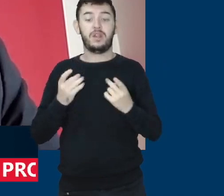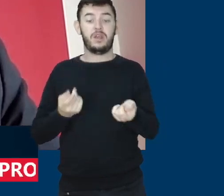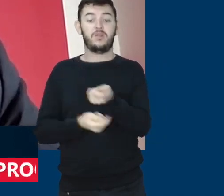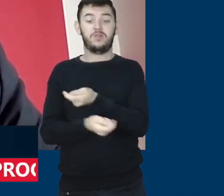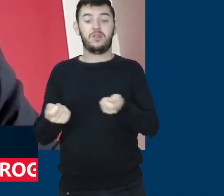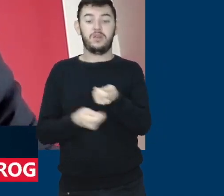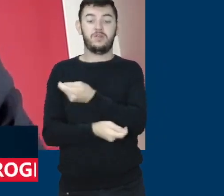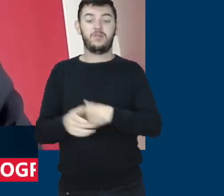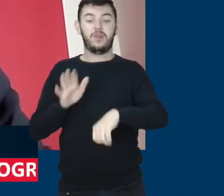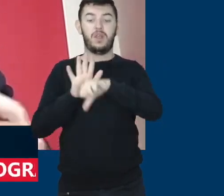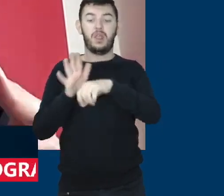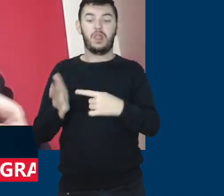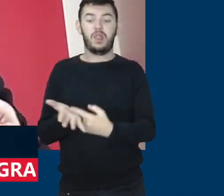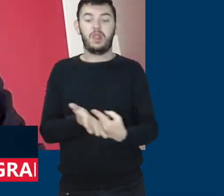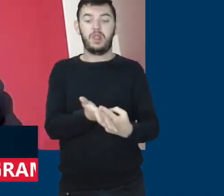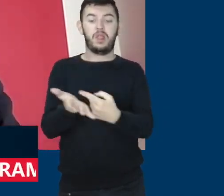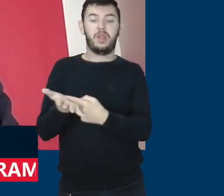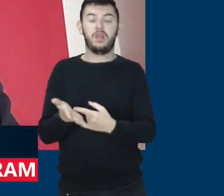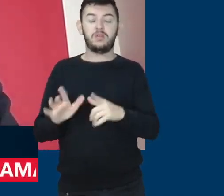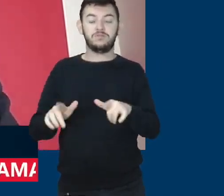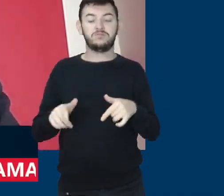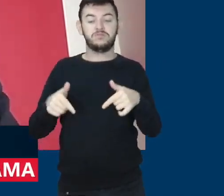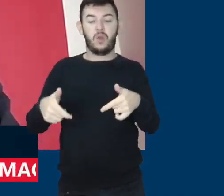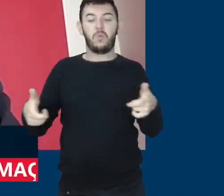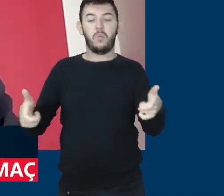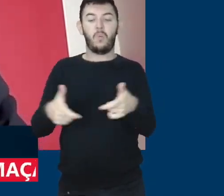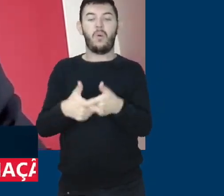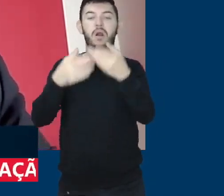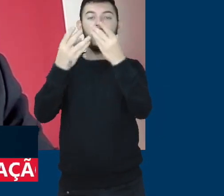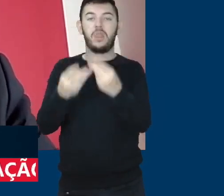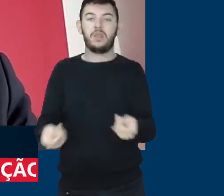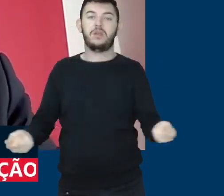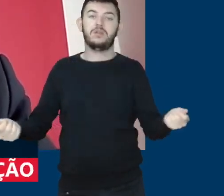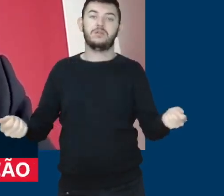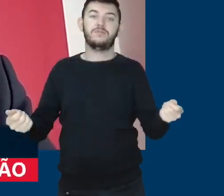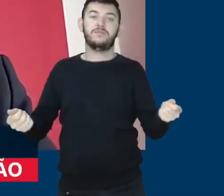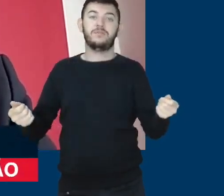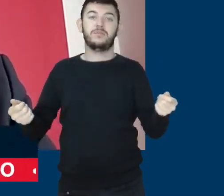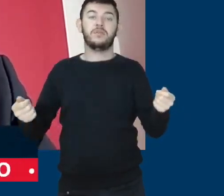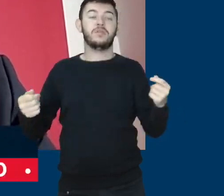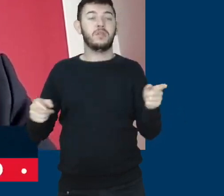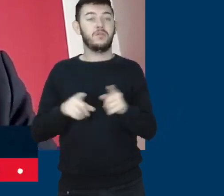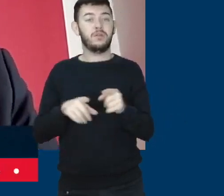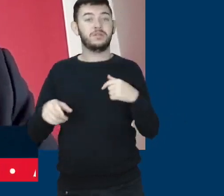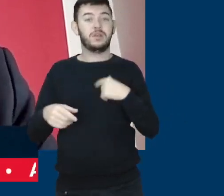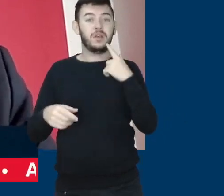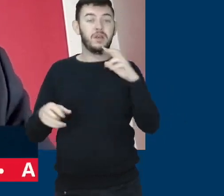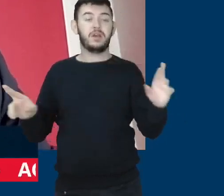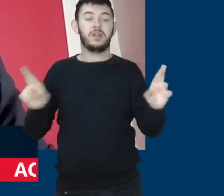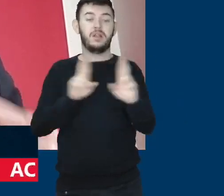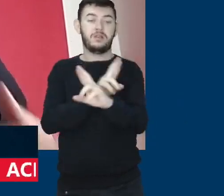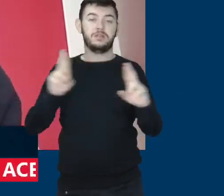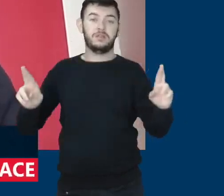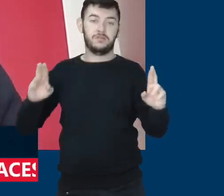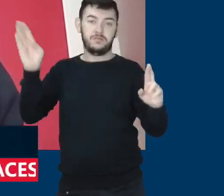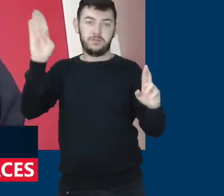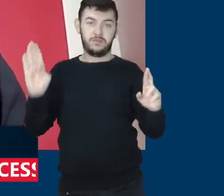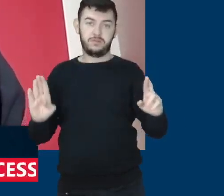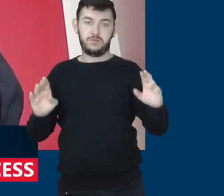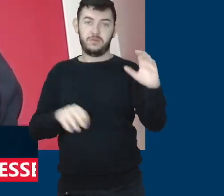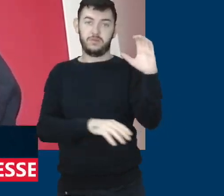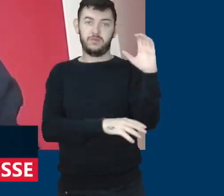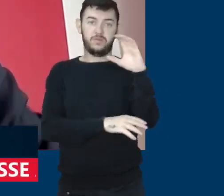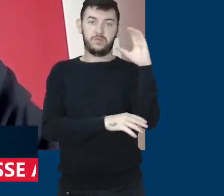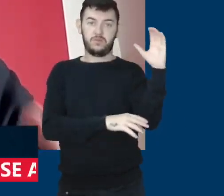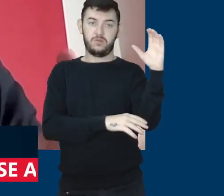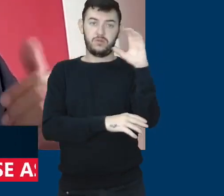combatido. Portanto, esse estreitamento vai permitir fazer esse tipo de trabalho importante também quando antes não